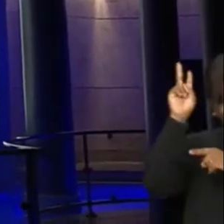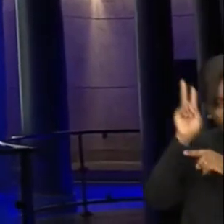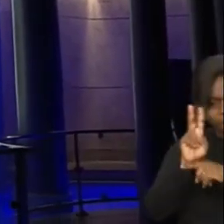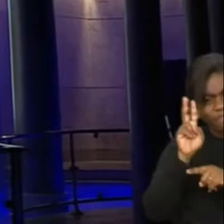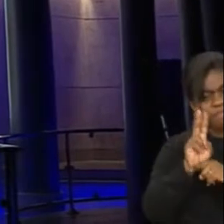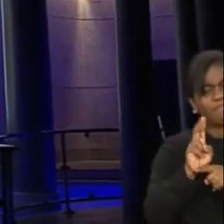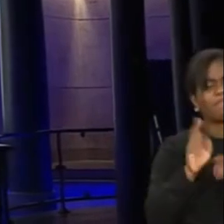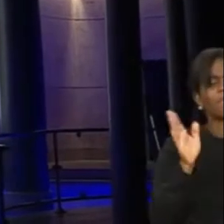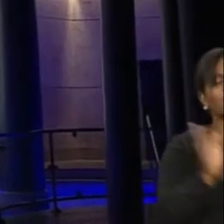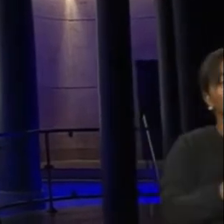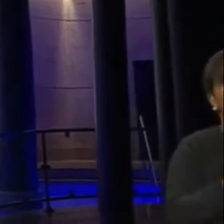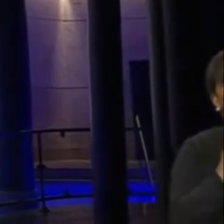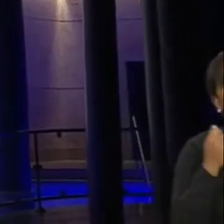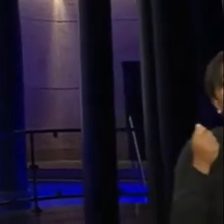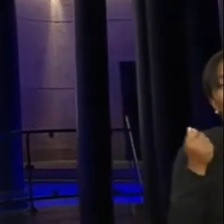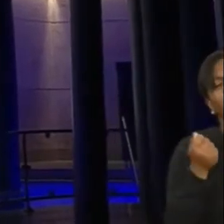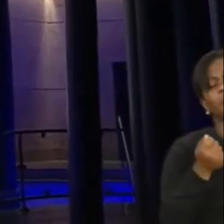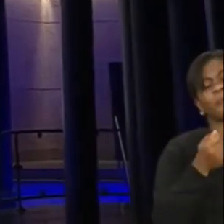Aleluia.